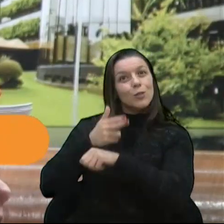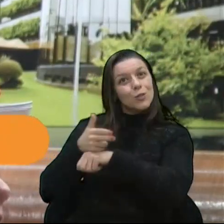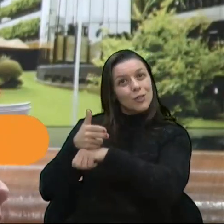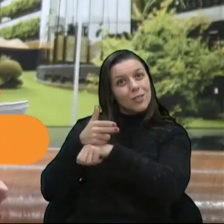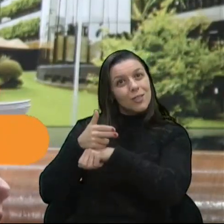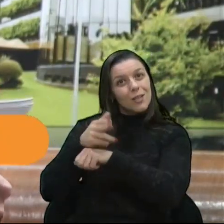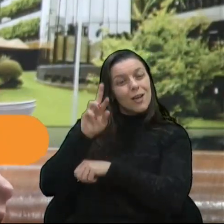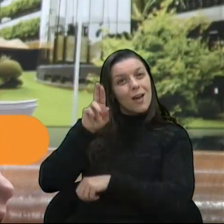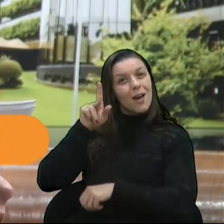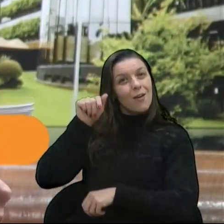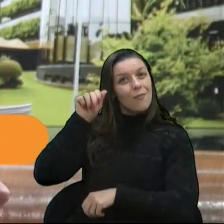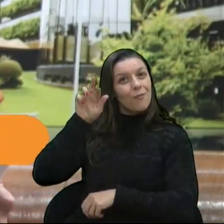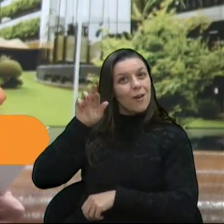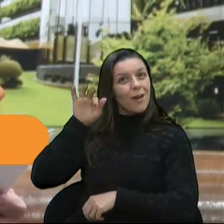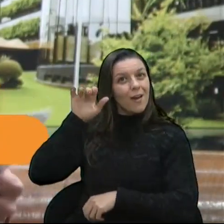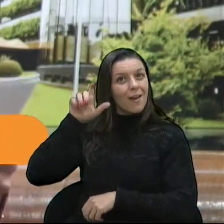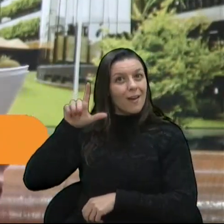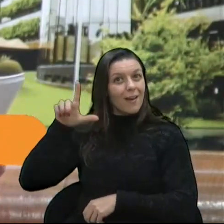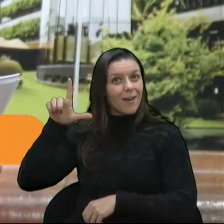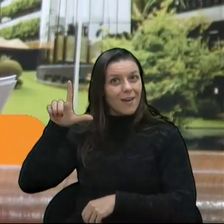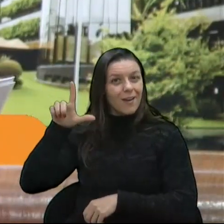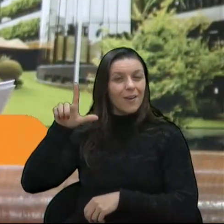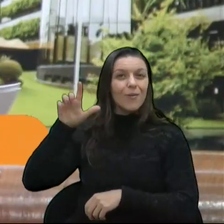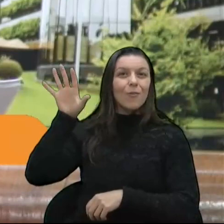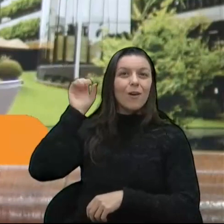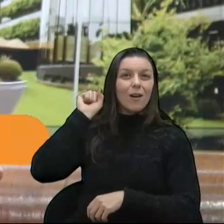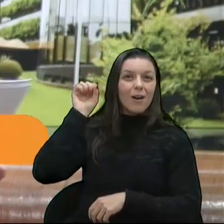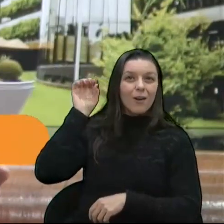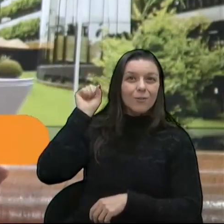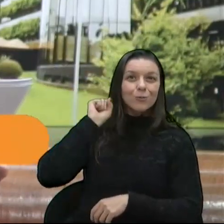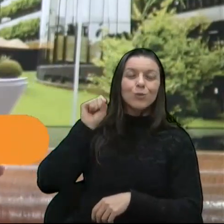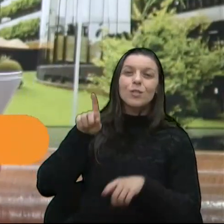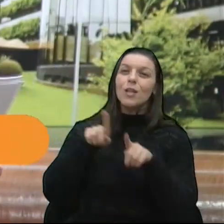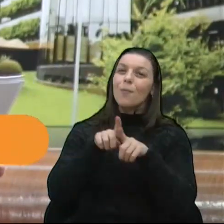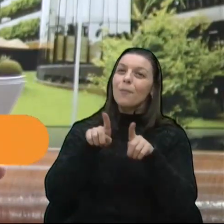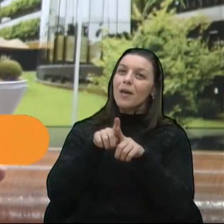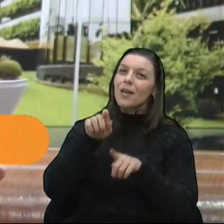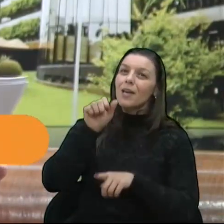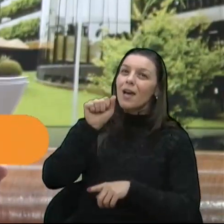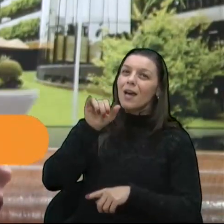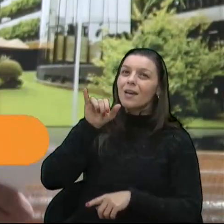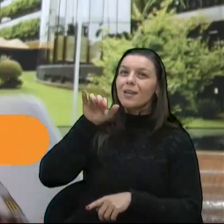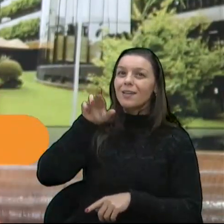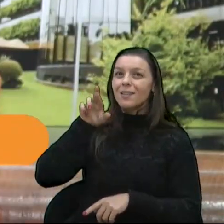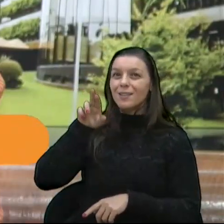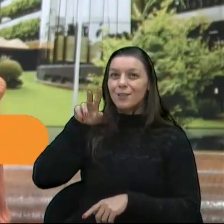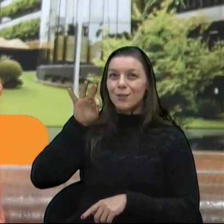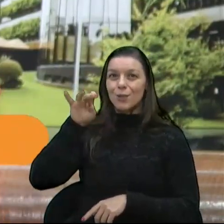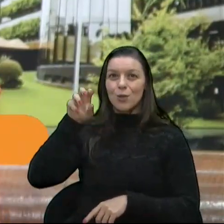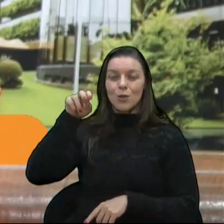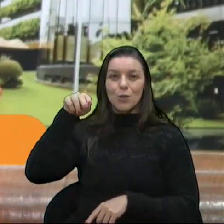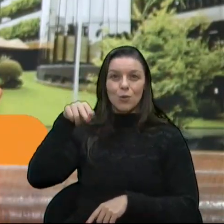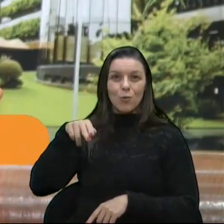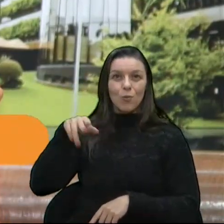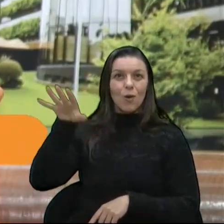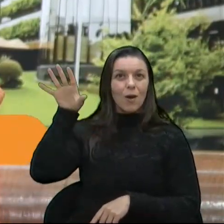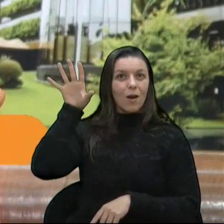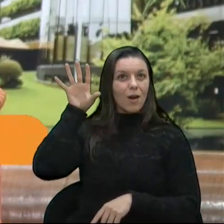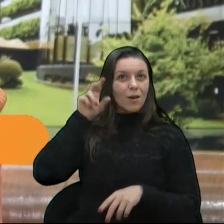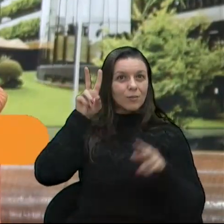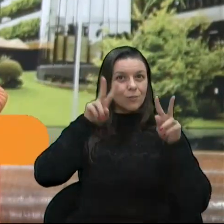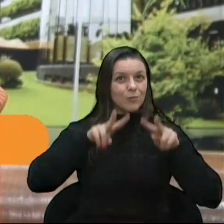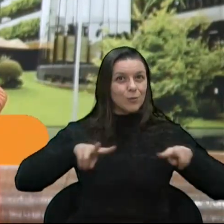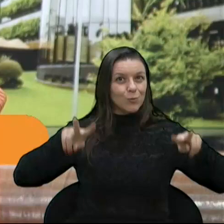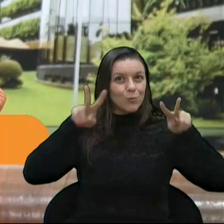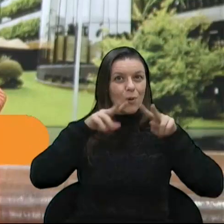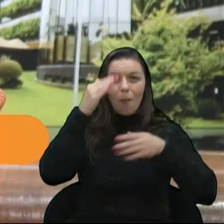E Rafael Sangói, operador de áudio. E o Ayrton Neto, na coordenação audiovisual. Muito